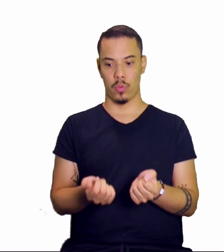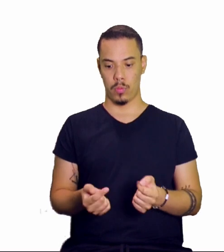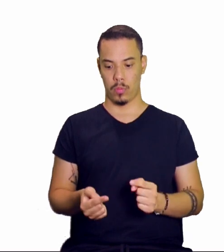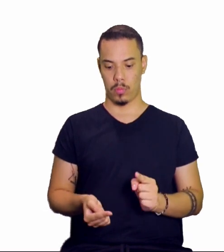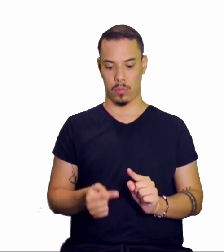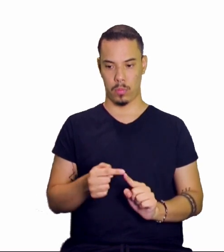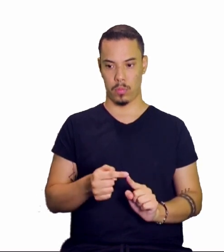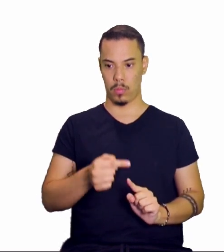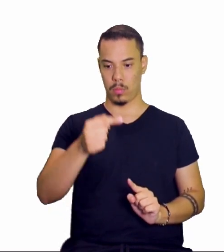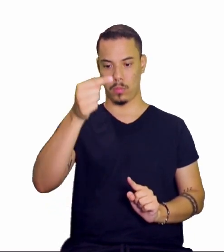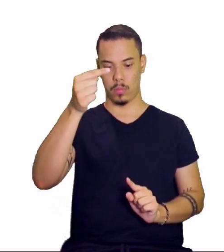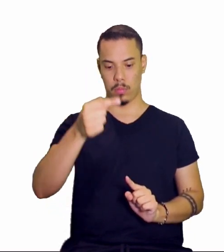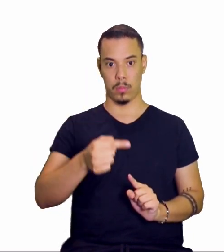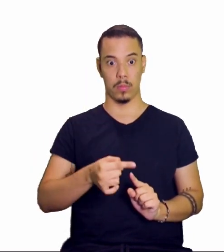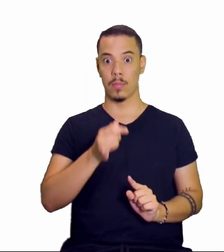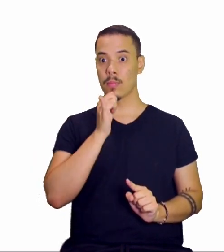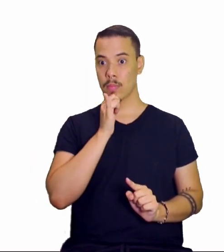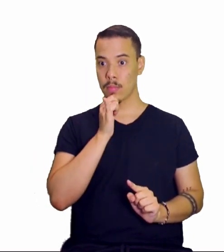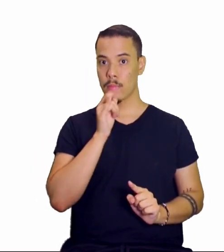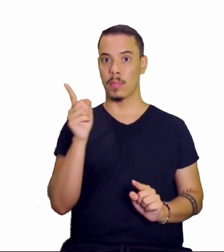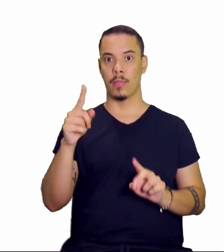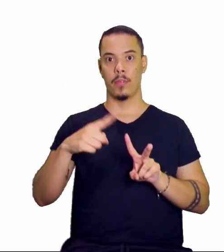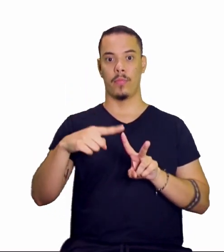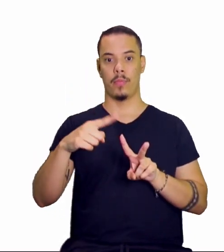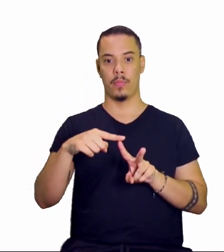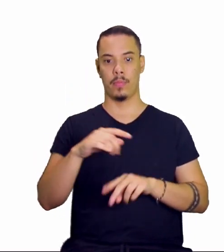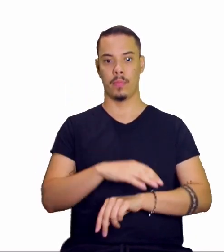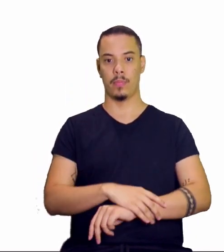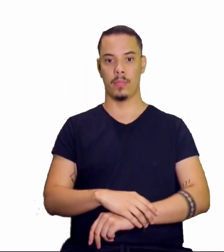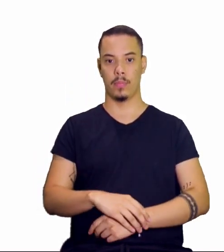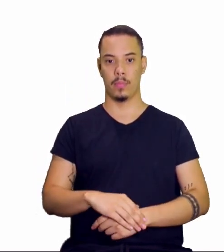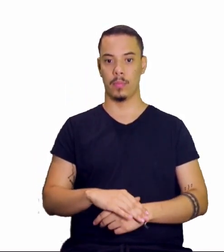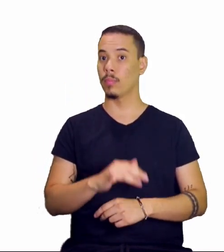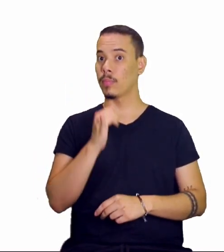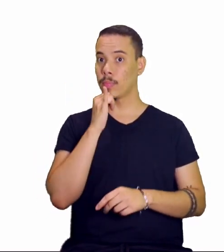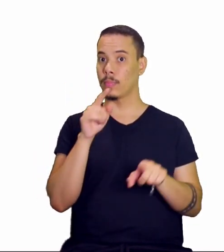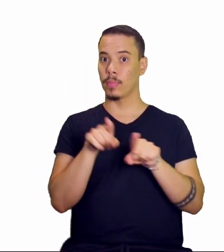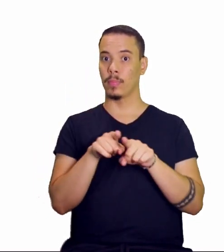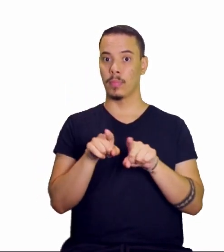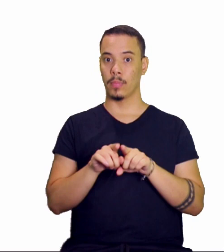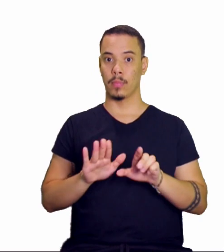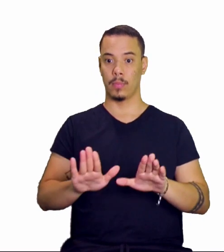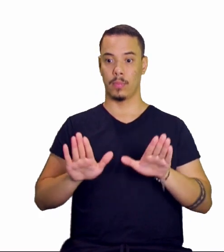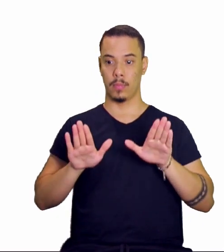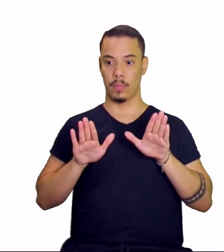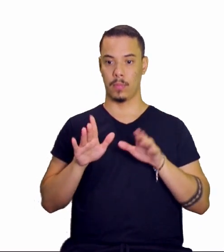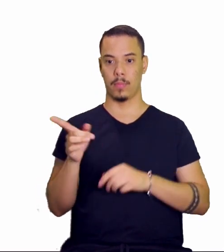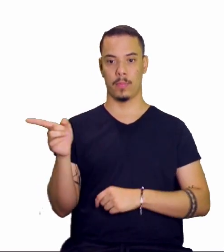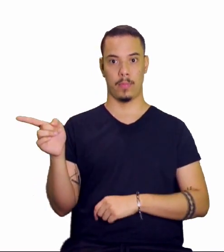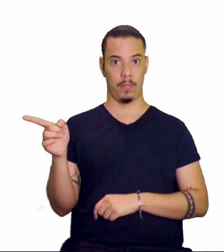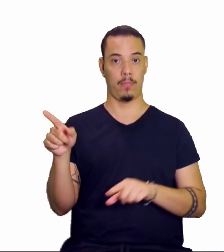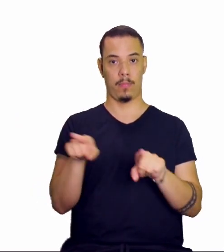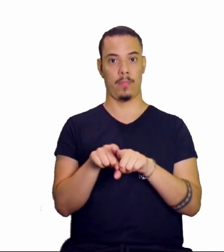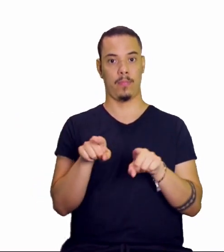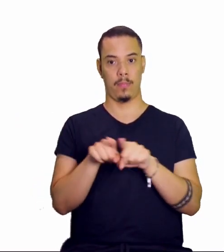isso, certo? Isso aqui é um exemplo de grandeza vetorial. Olha só, uma simples flexão também é um exemplo de